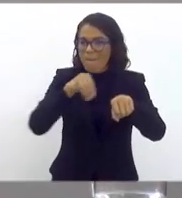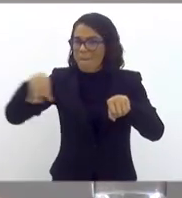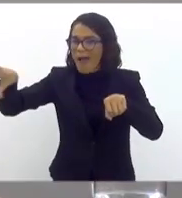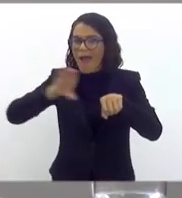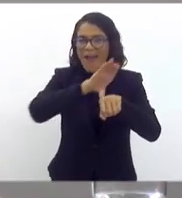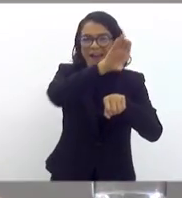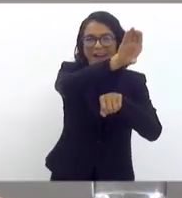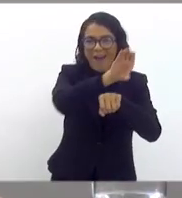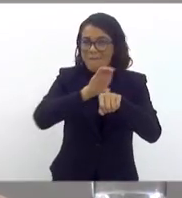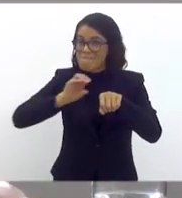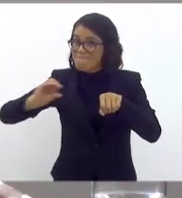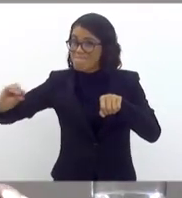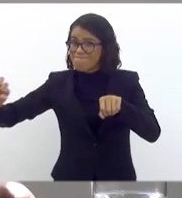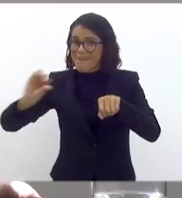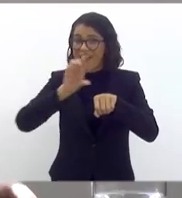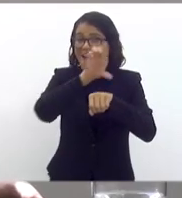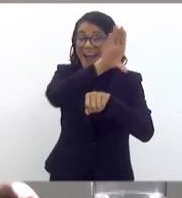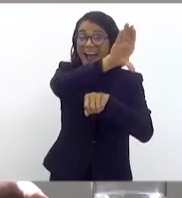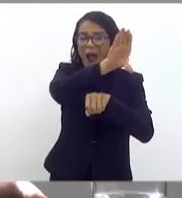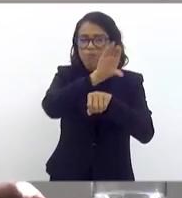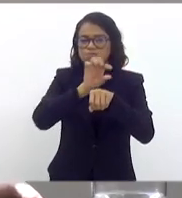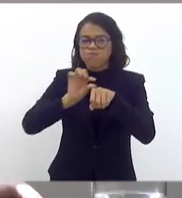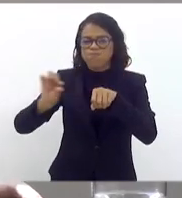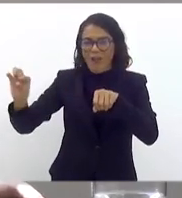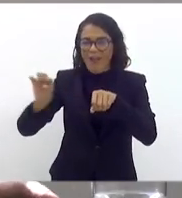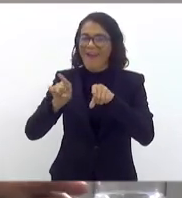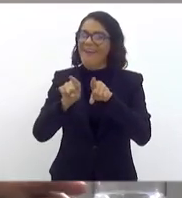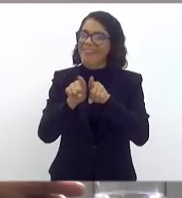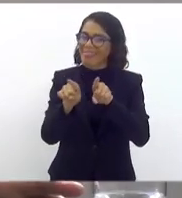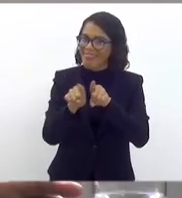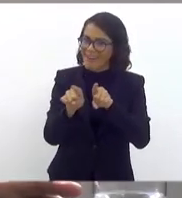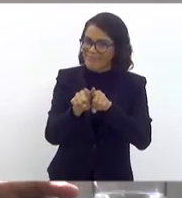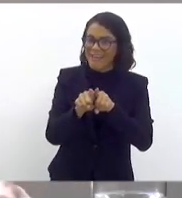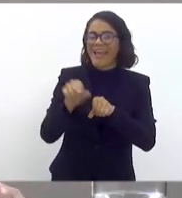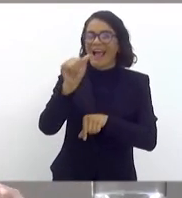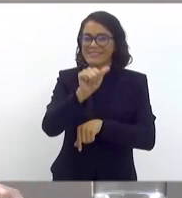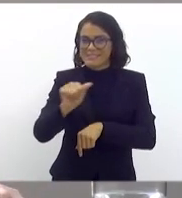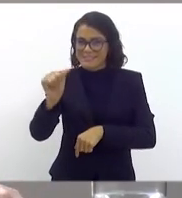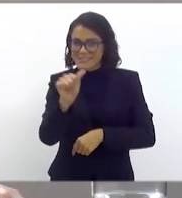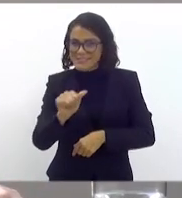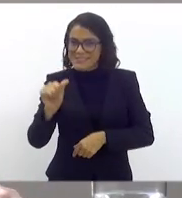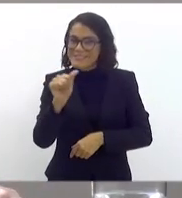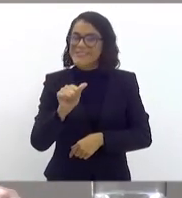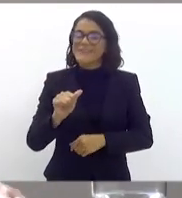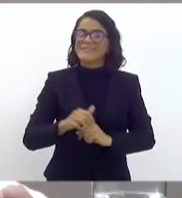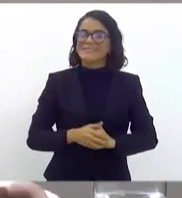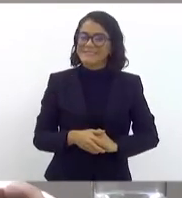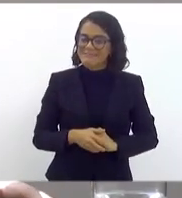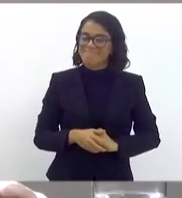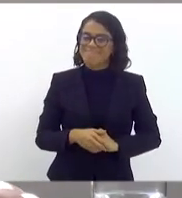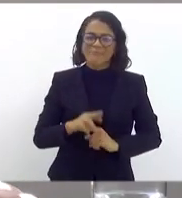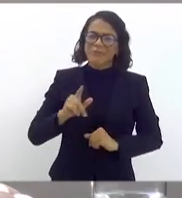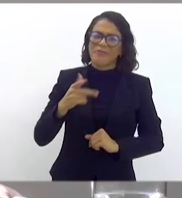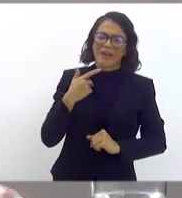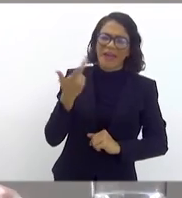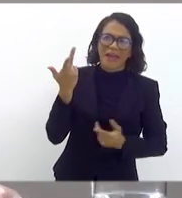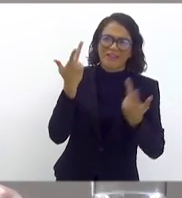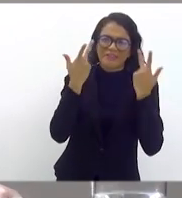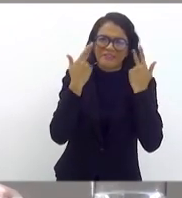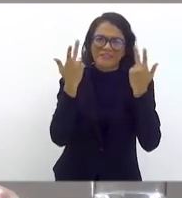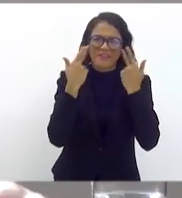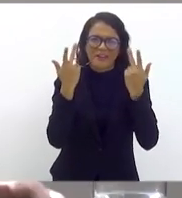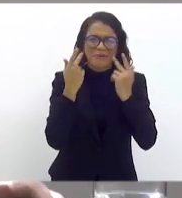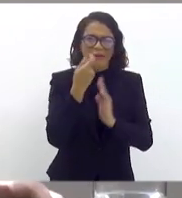ECAD, mas que envolvem as distribuidoras, as associações. Não é comum que os compositores